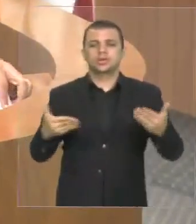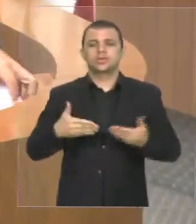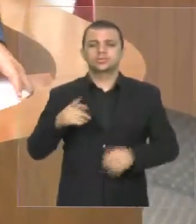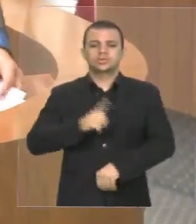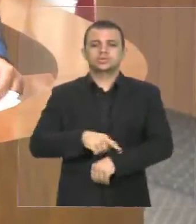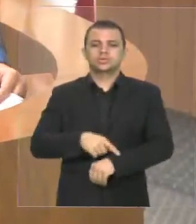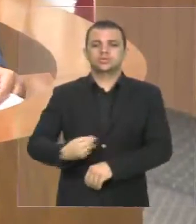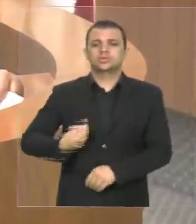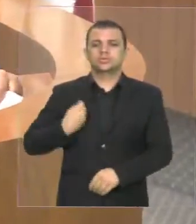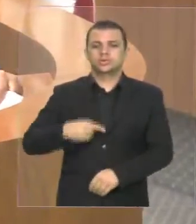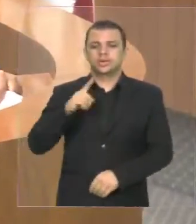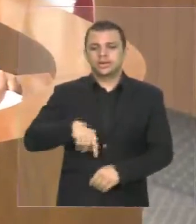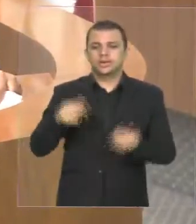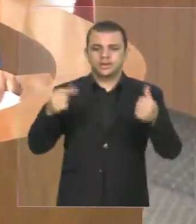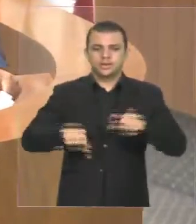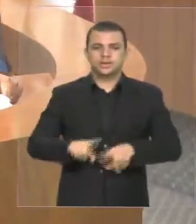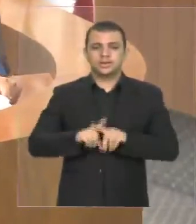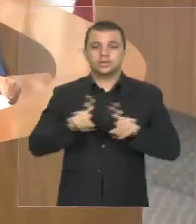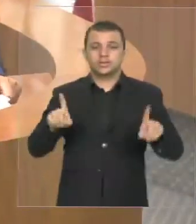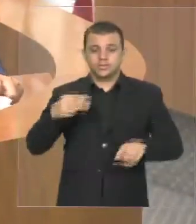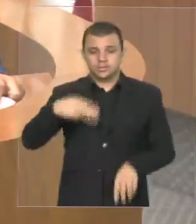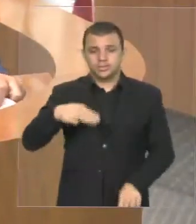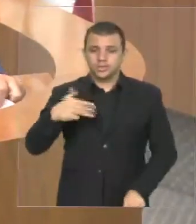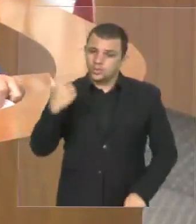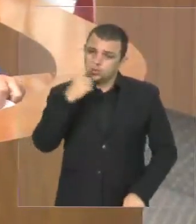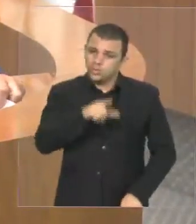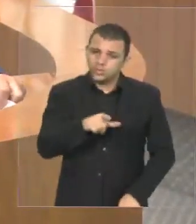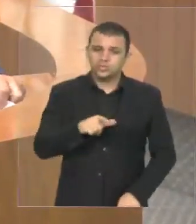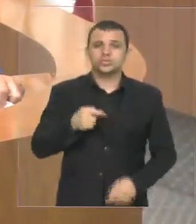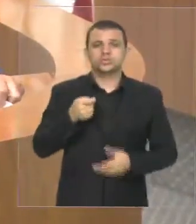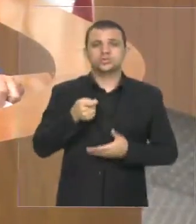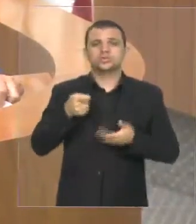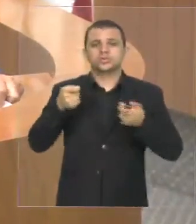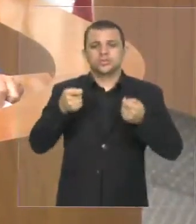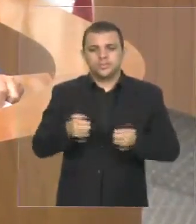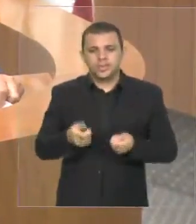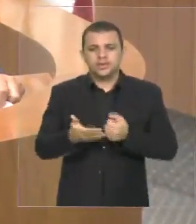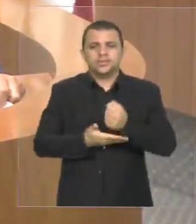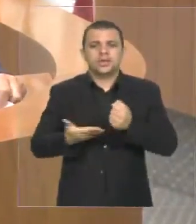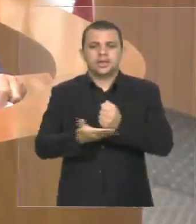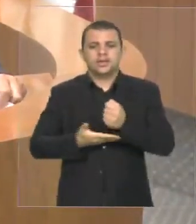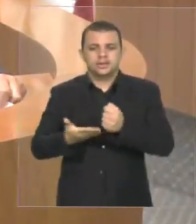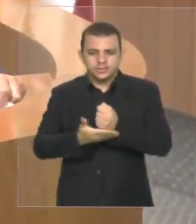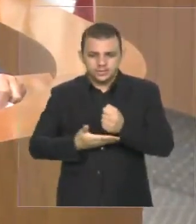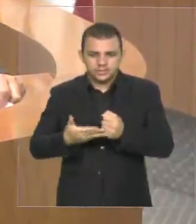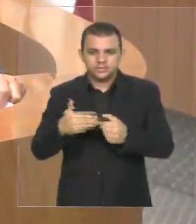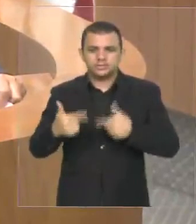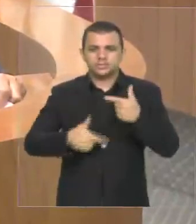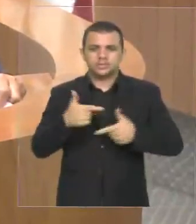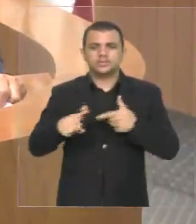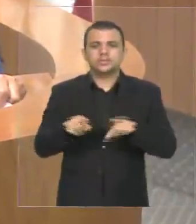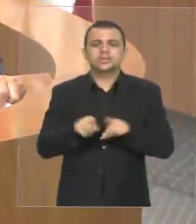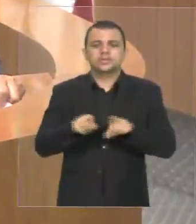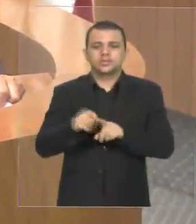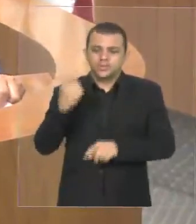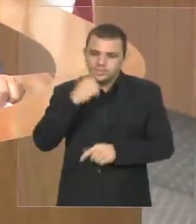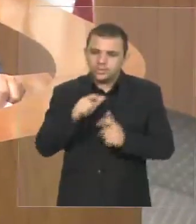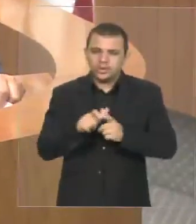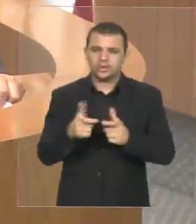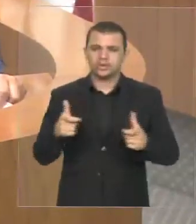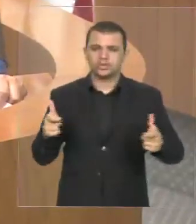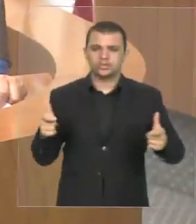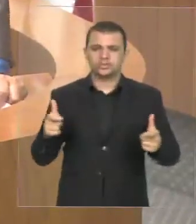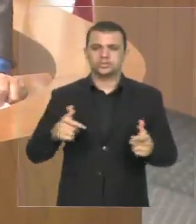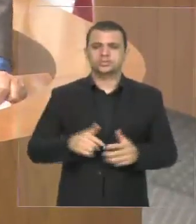crises, mas está conseguindo manter os serviços essenciais, está conseguindo ampliar investimentos. Marco